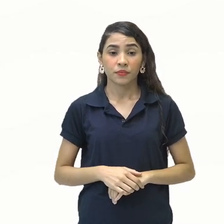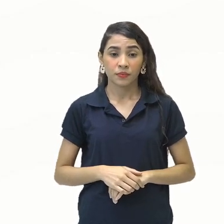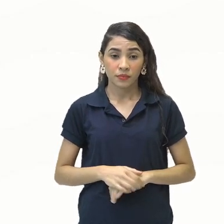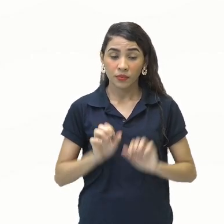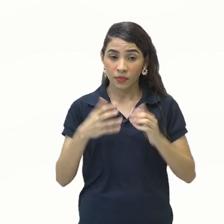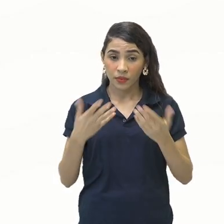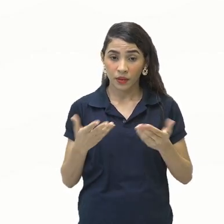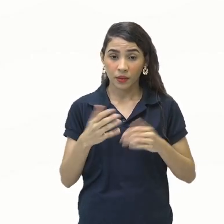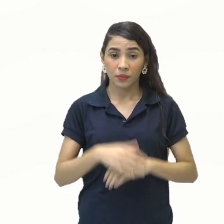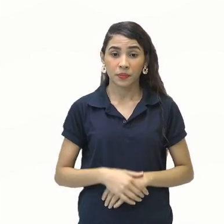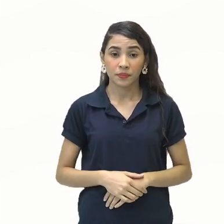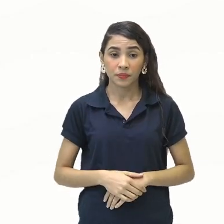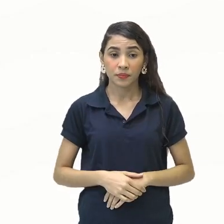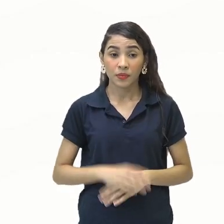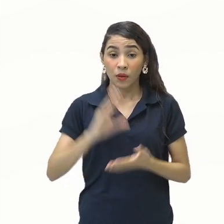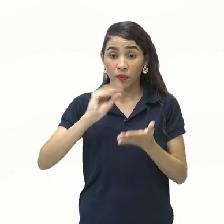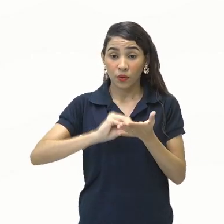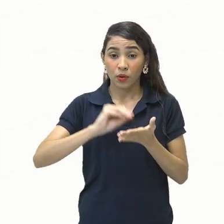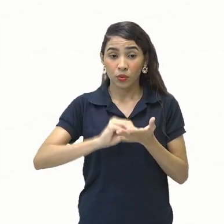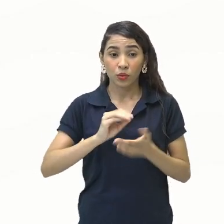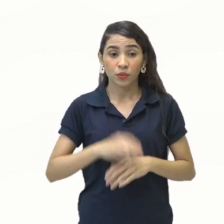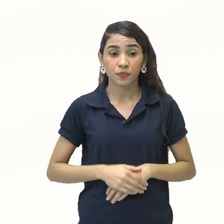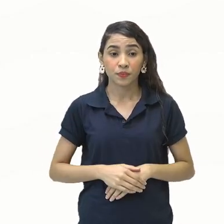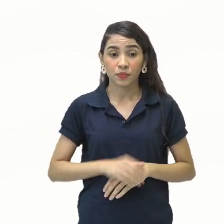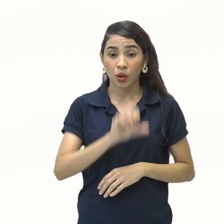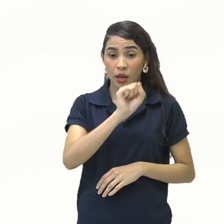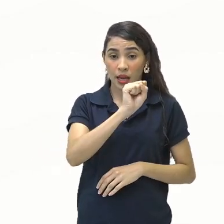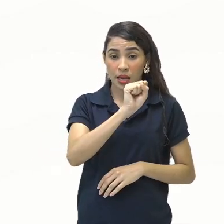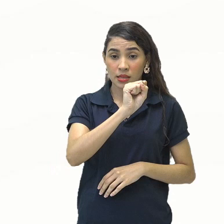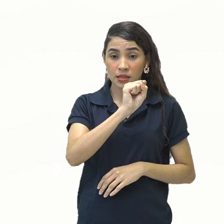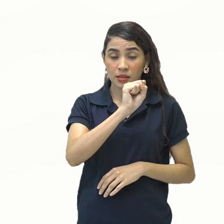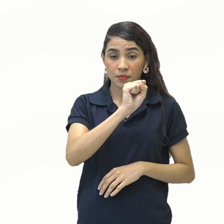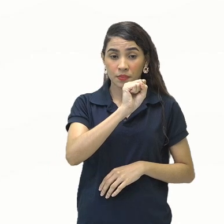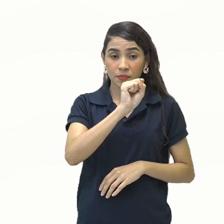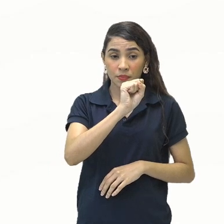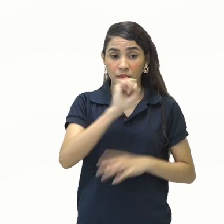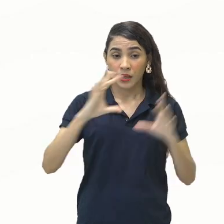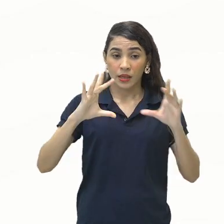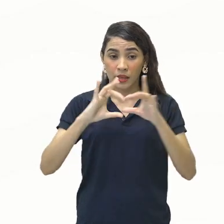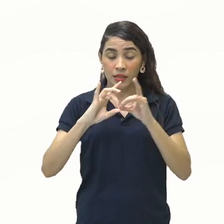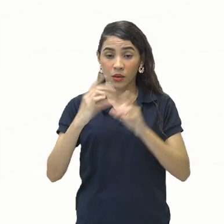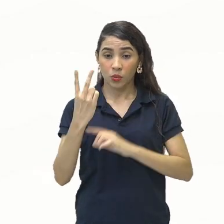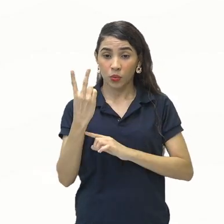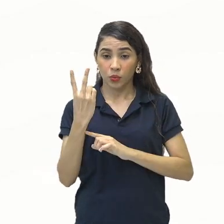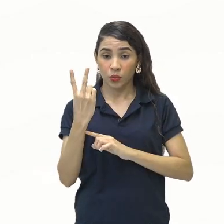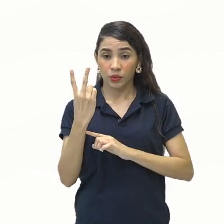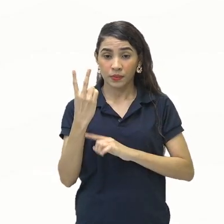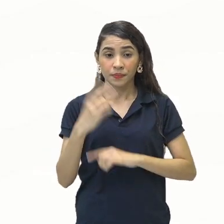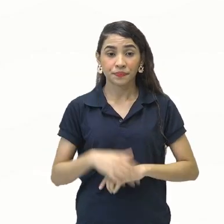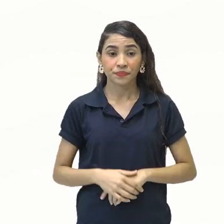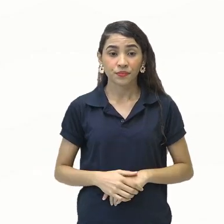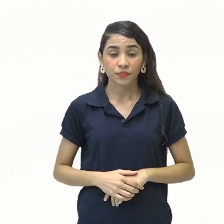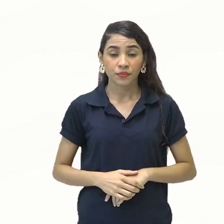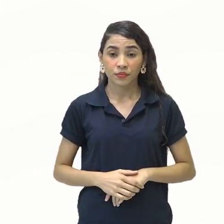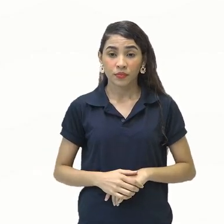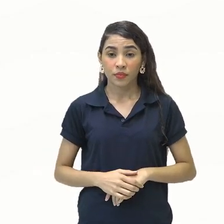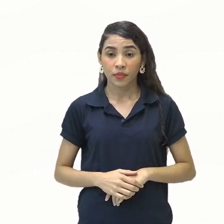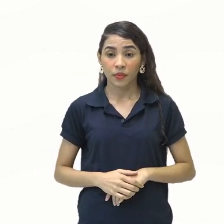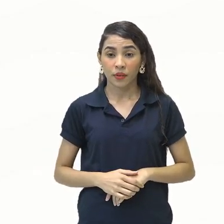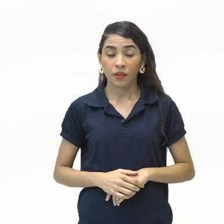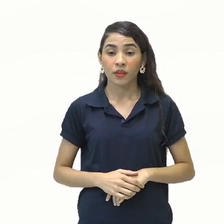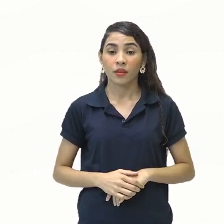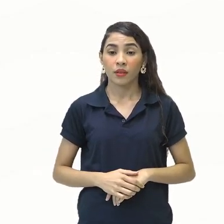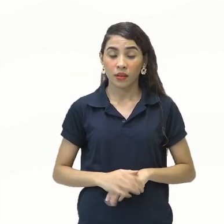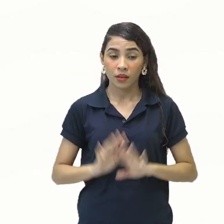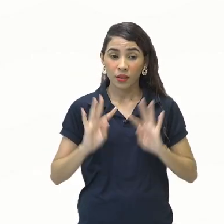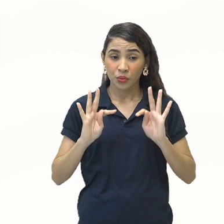isso, faltou enxofre ali, né? Que é o S. Vai fazer 2 ligações. Então, nós temos aqui todos